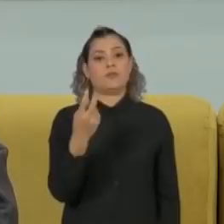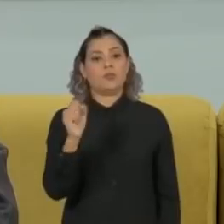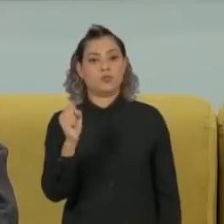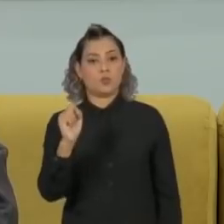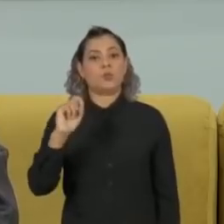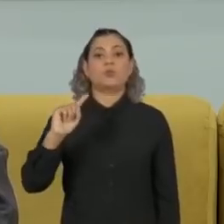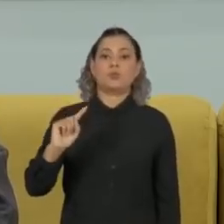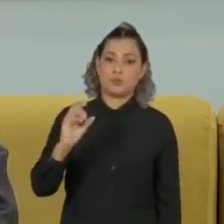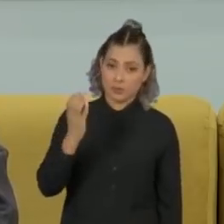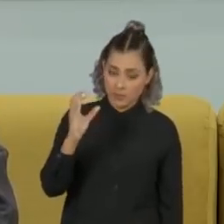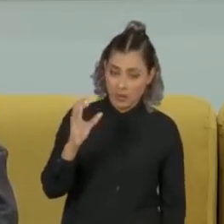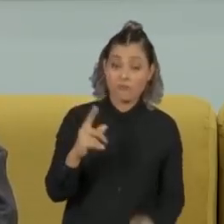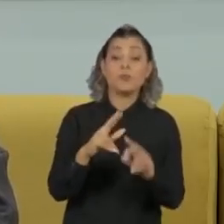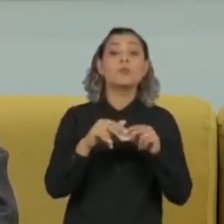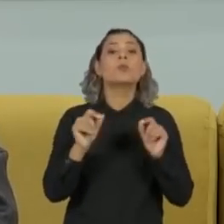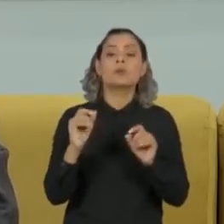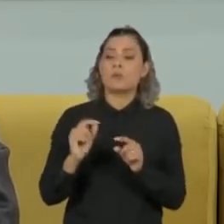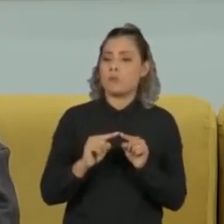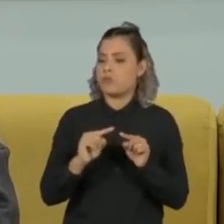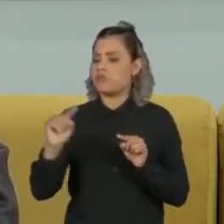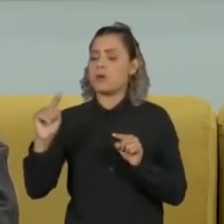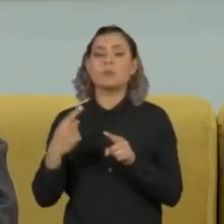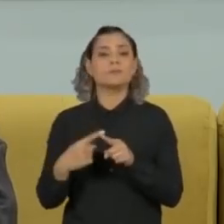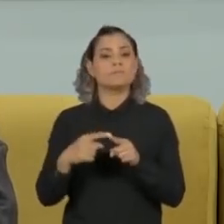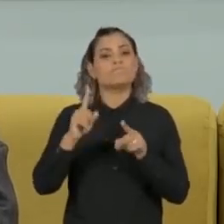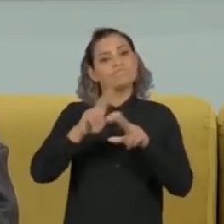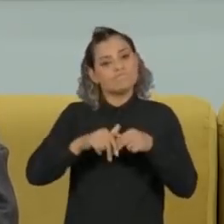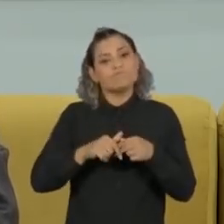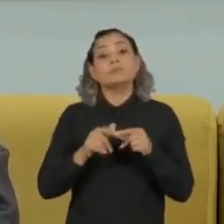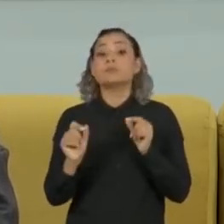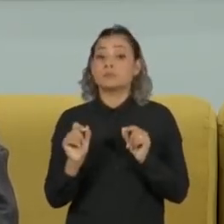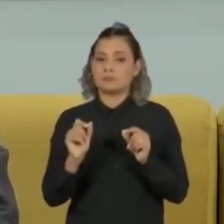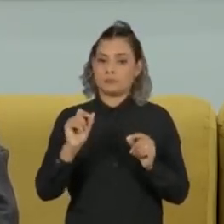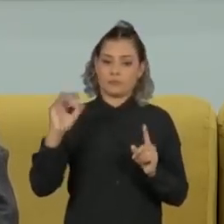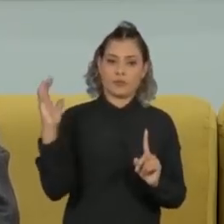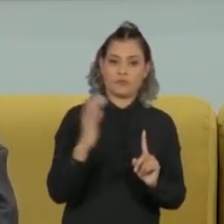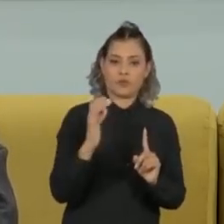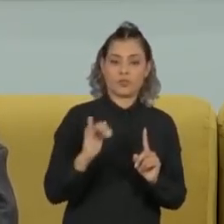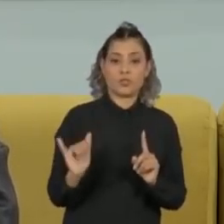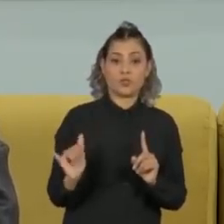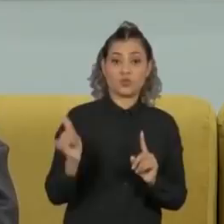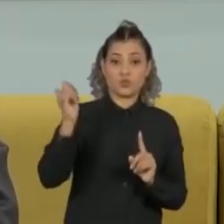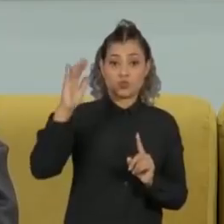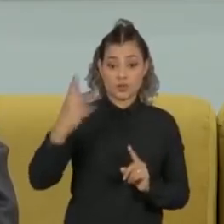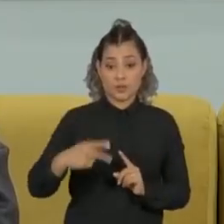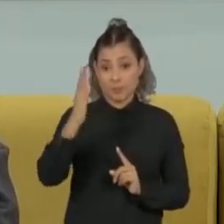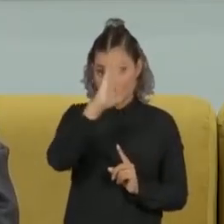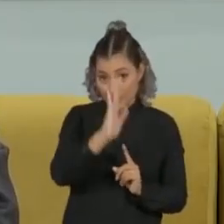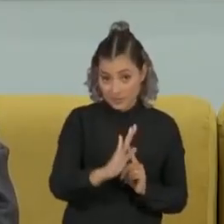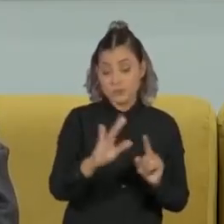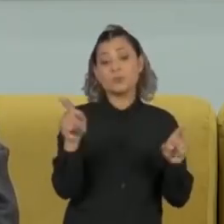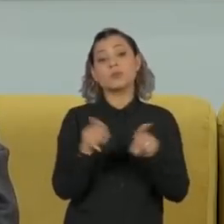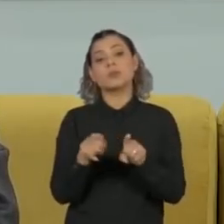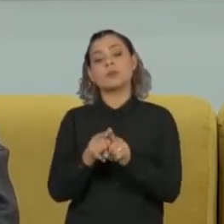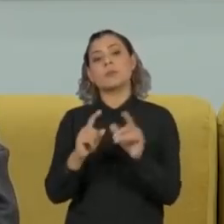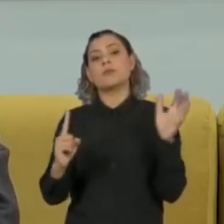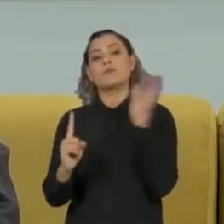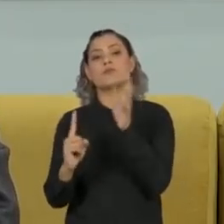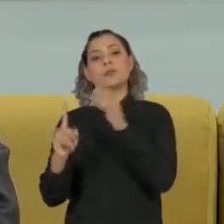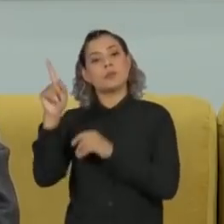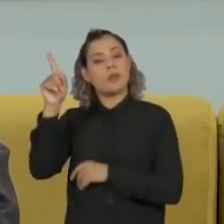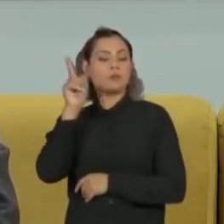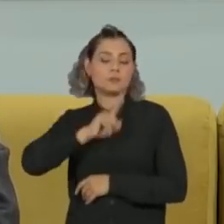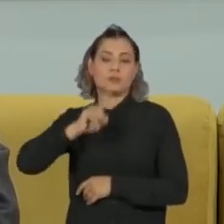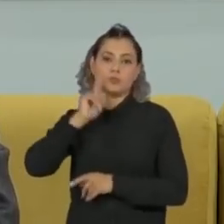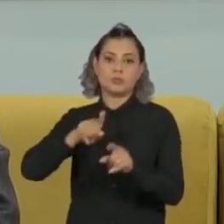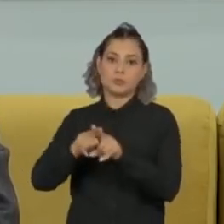4,2847. Um dos motivos da alta, segundo analistas, é uma combinação entre a queda dos juros brasileiros e a melhora na economia norte-americana.